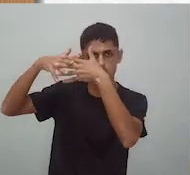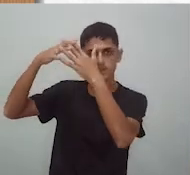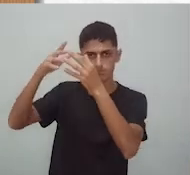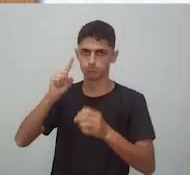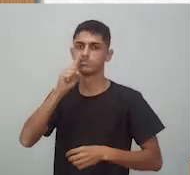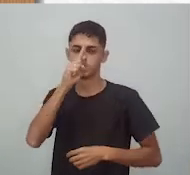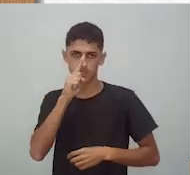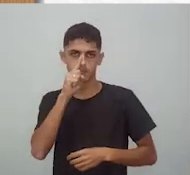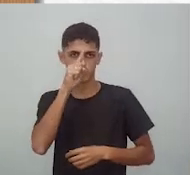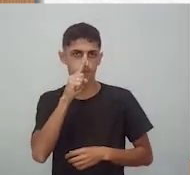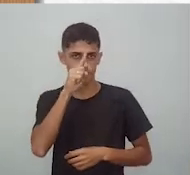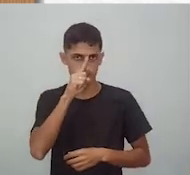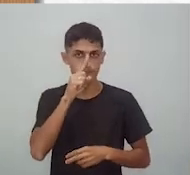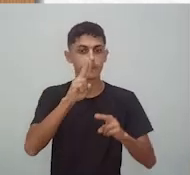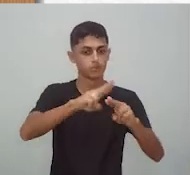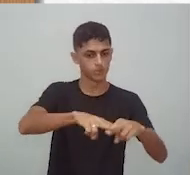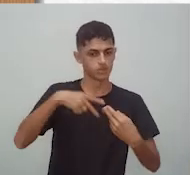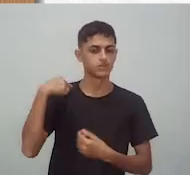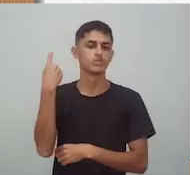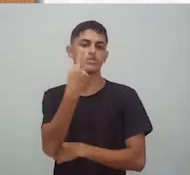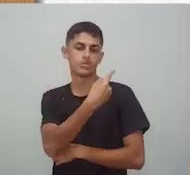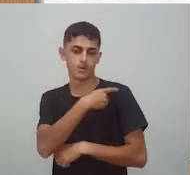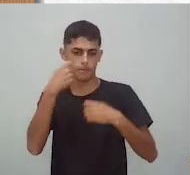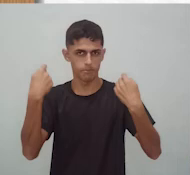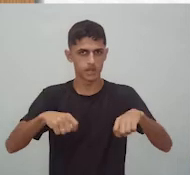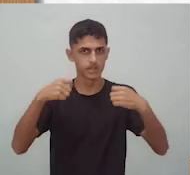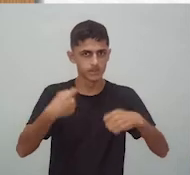de material, certo? Então